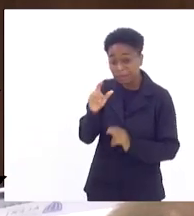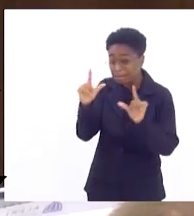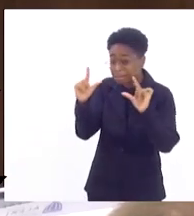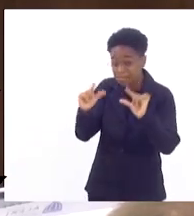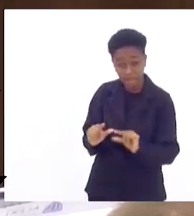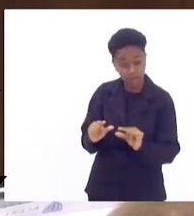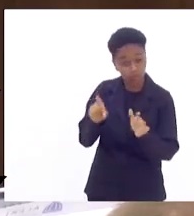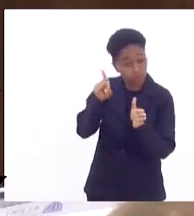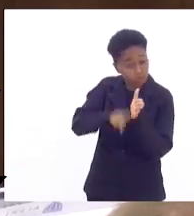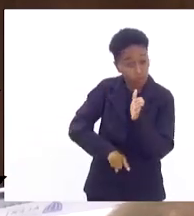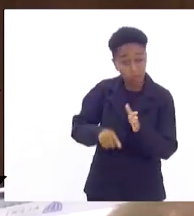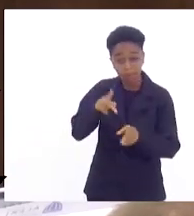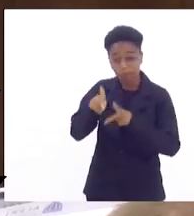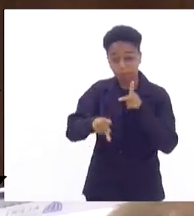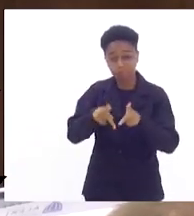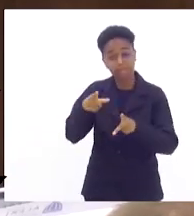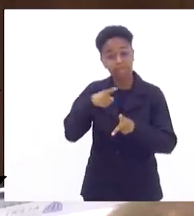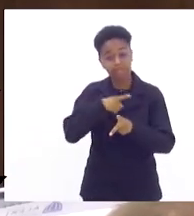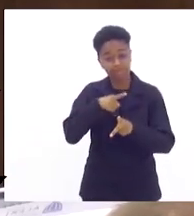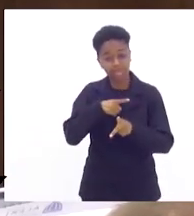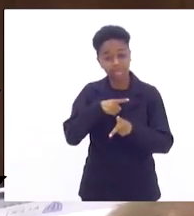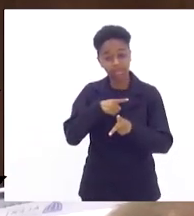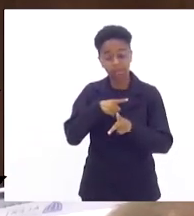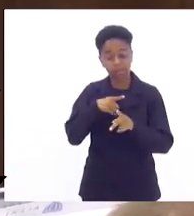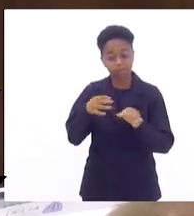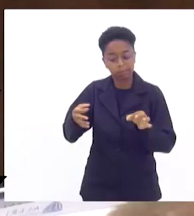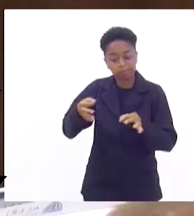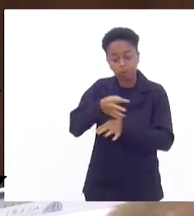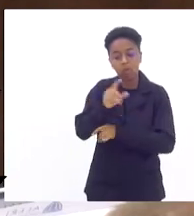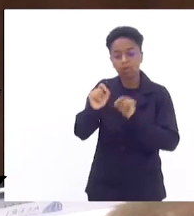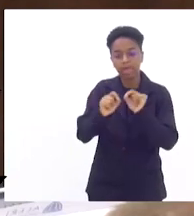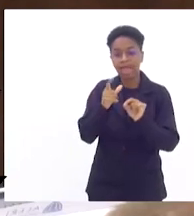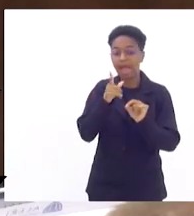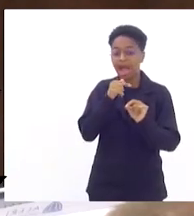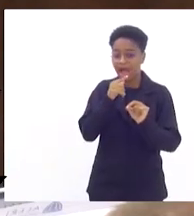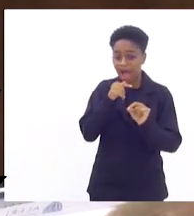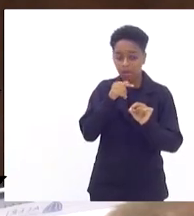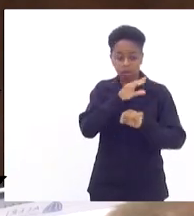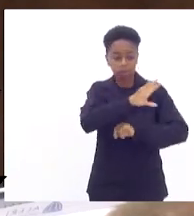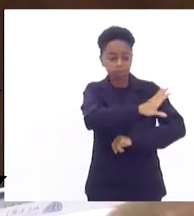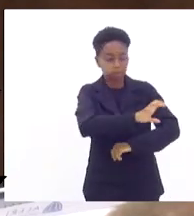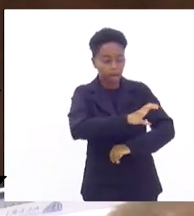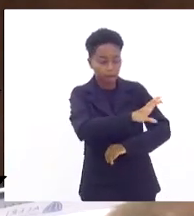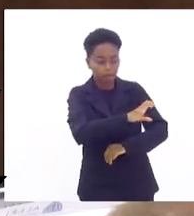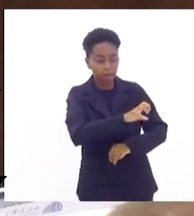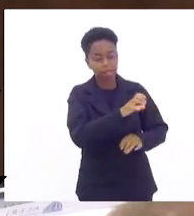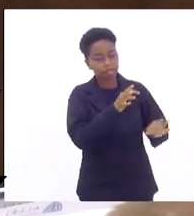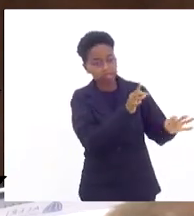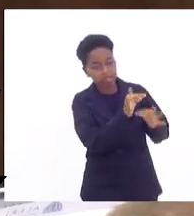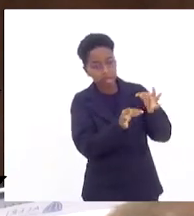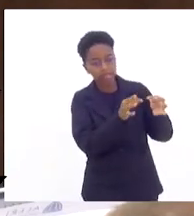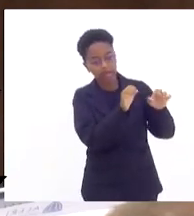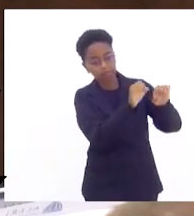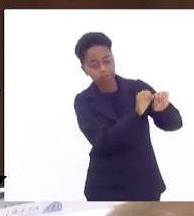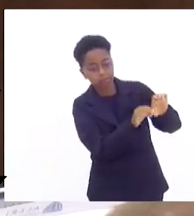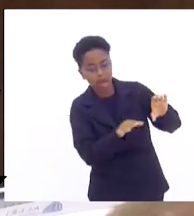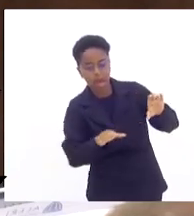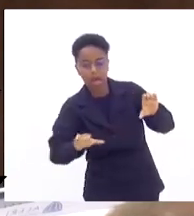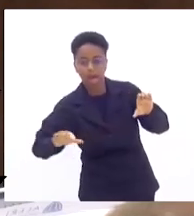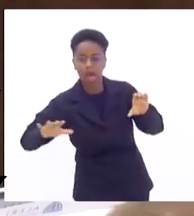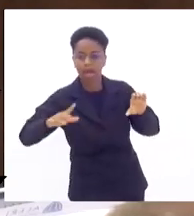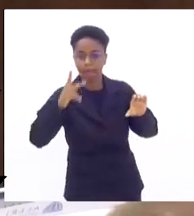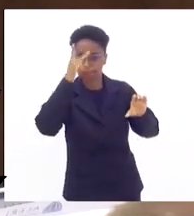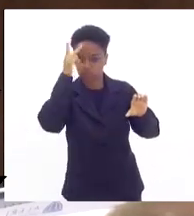população tem acesso ao ciclo completo, que é o quê? Você captar água no meio ambiente, tratar, levar até o cliente